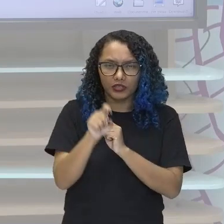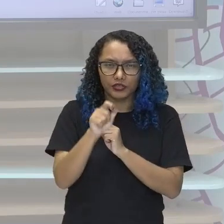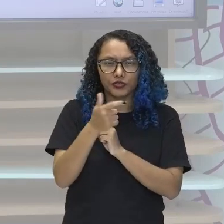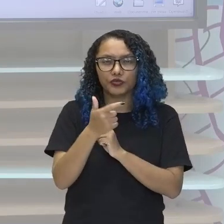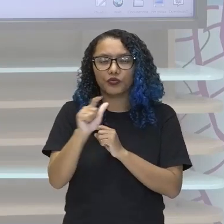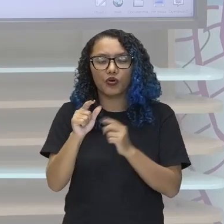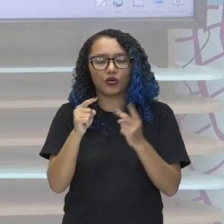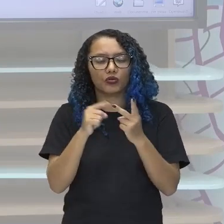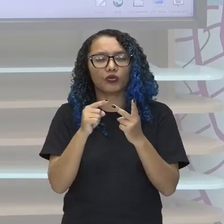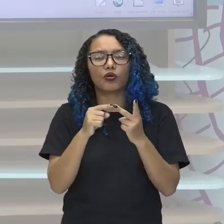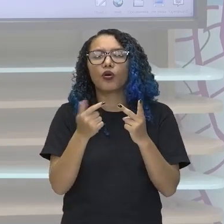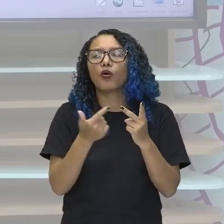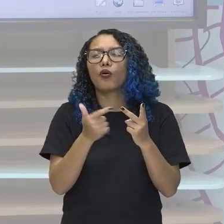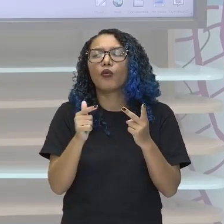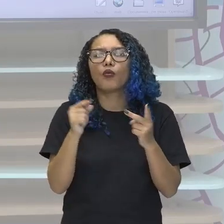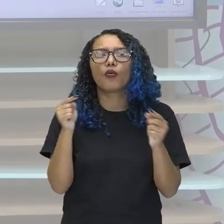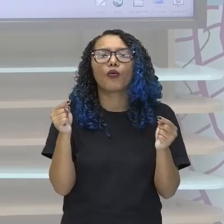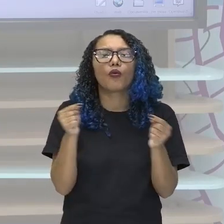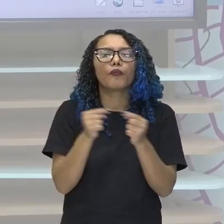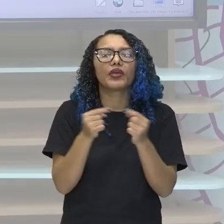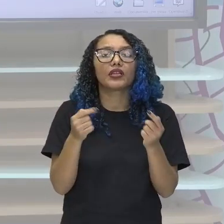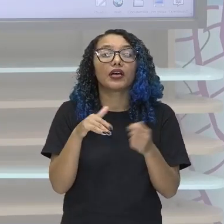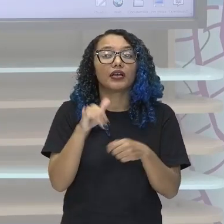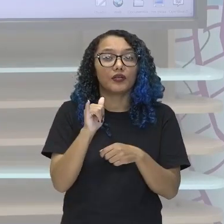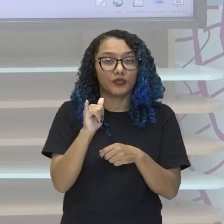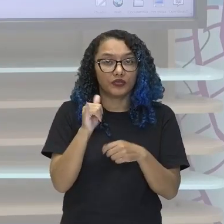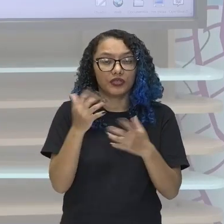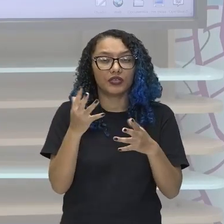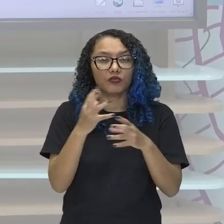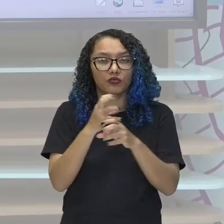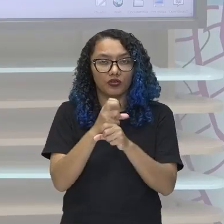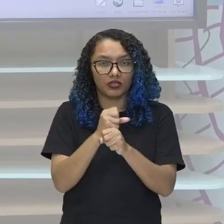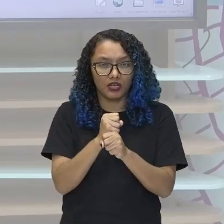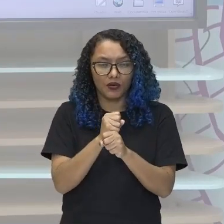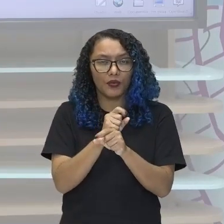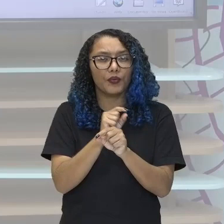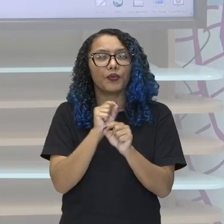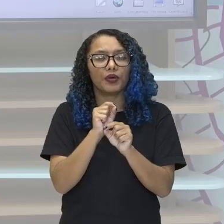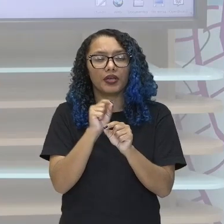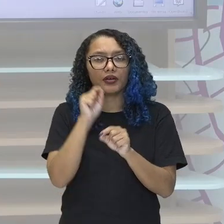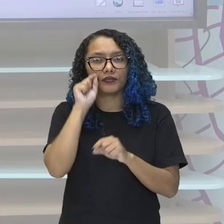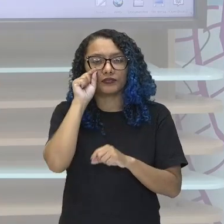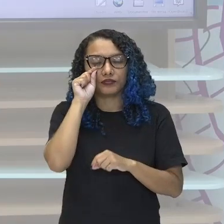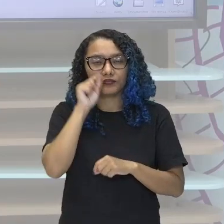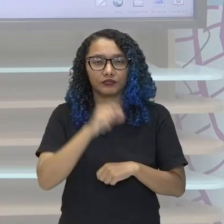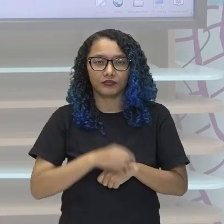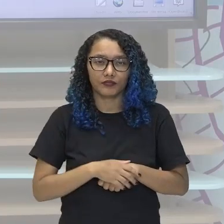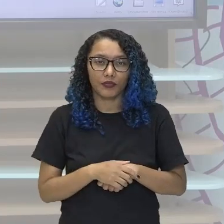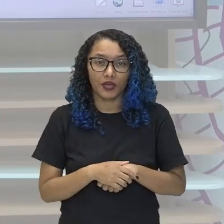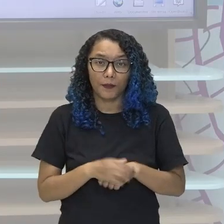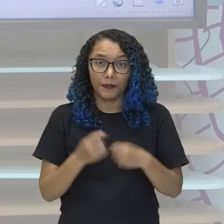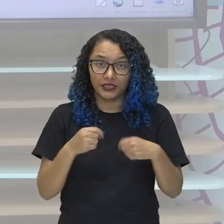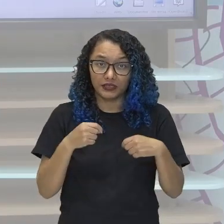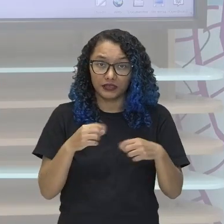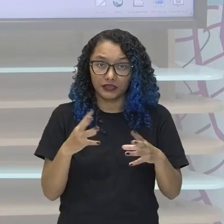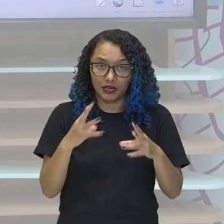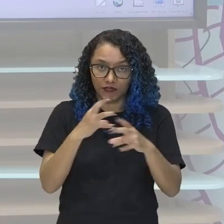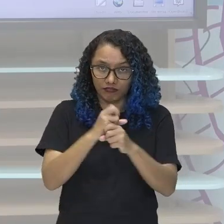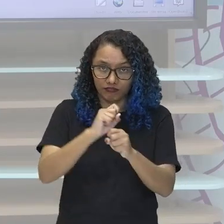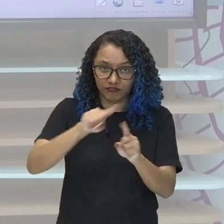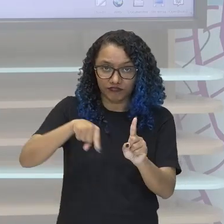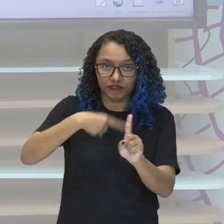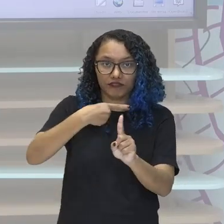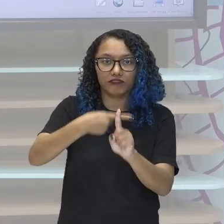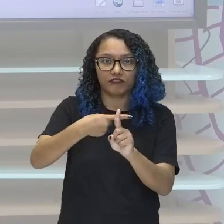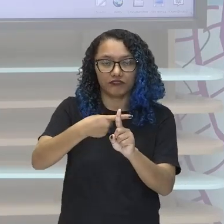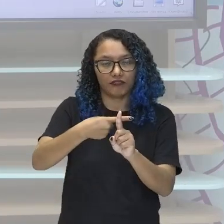ser Y. Quando falar num total, lembrando que num total eu tenho que somar. E depois eu